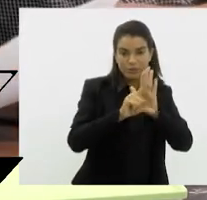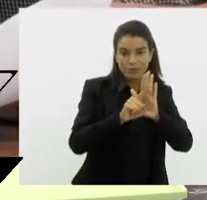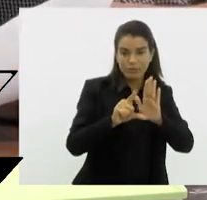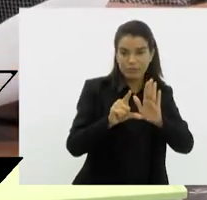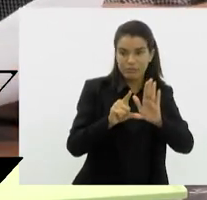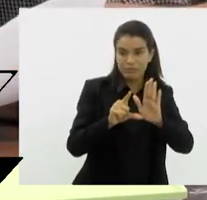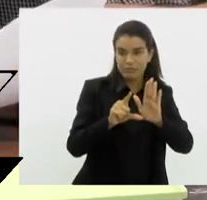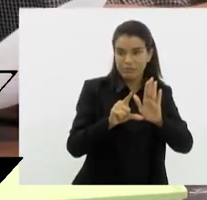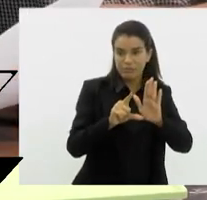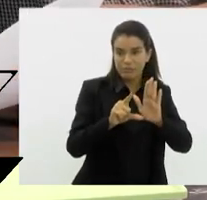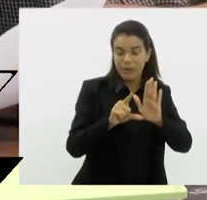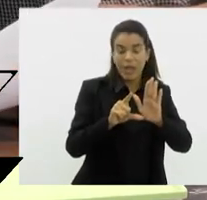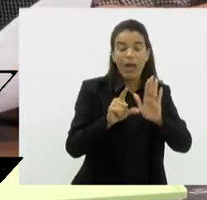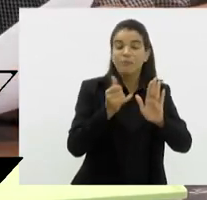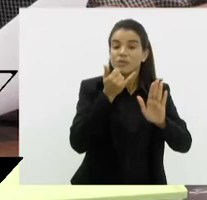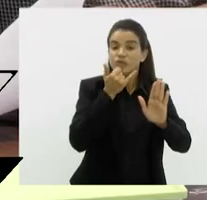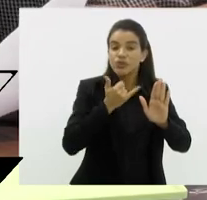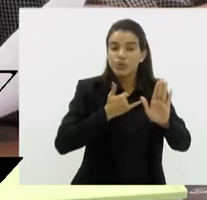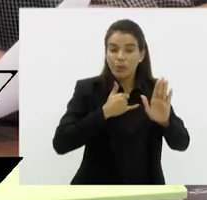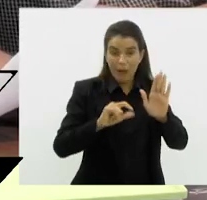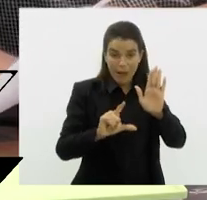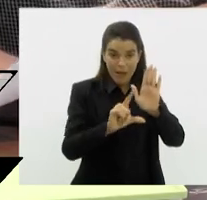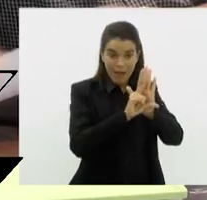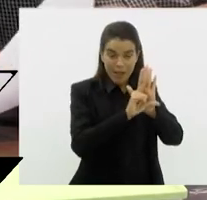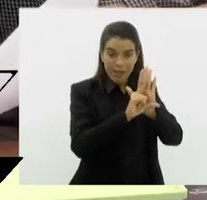não? A lei, desculpe, a lei.